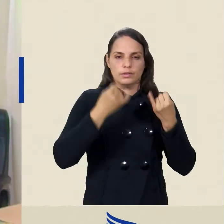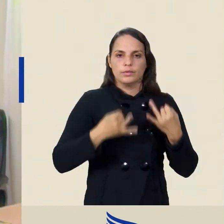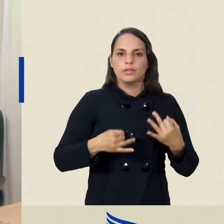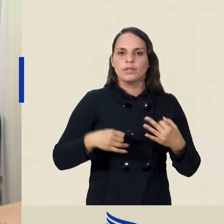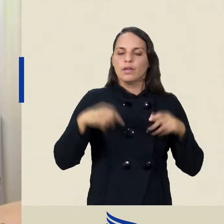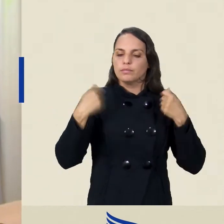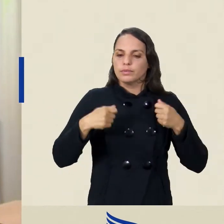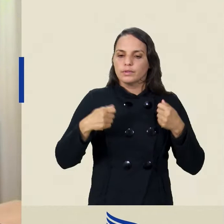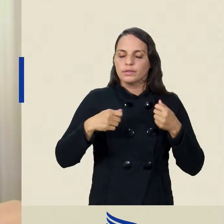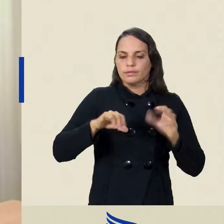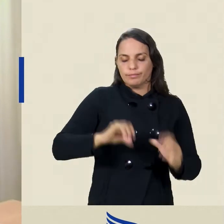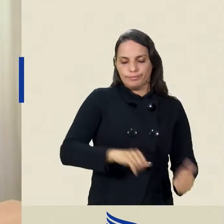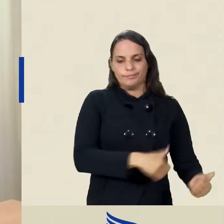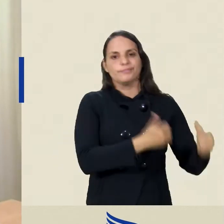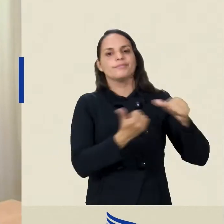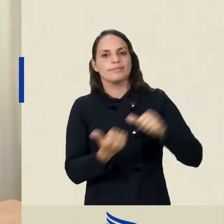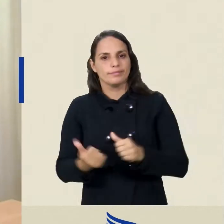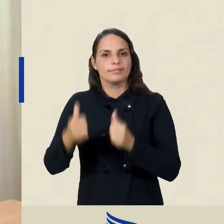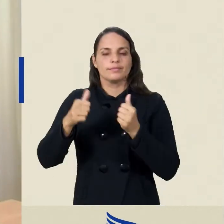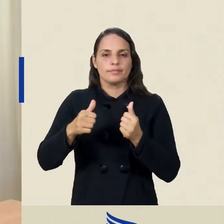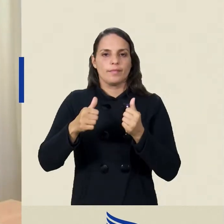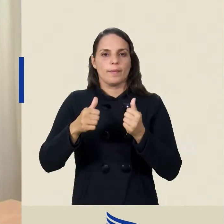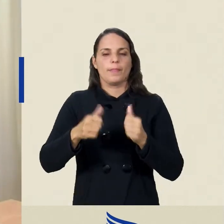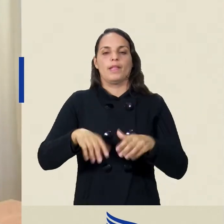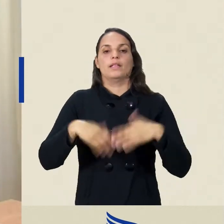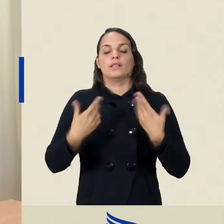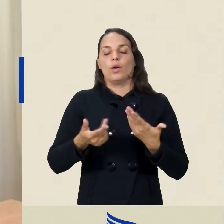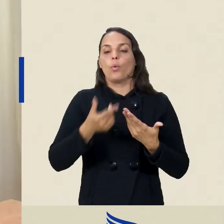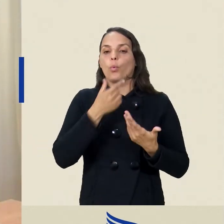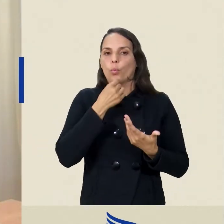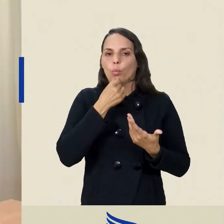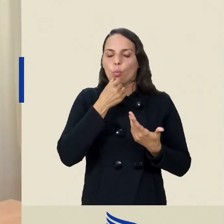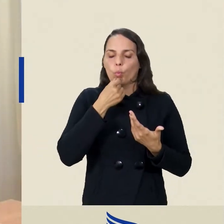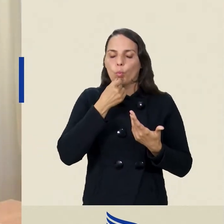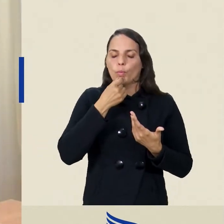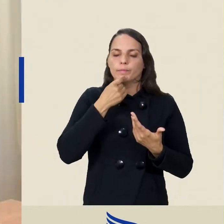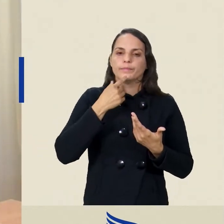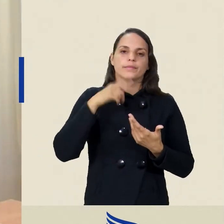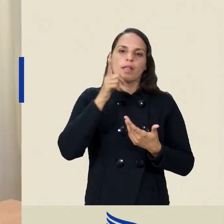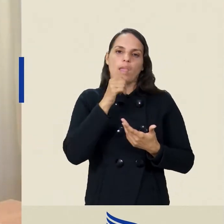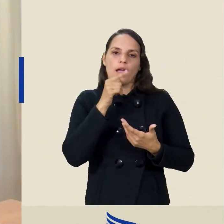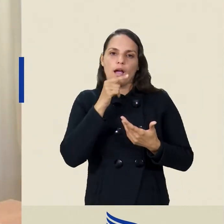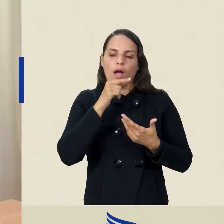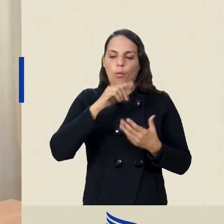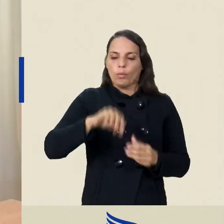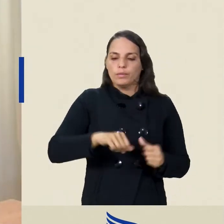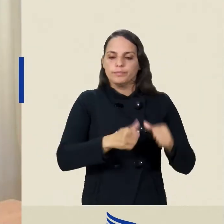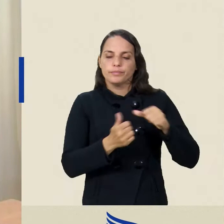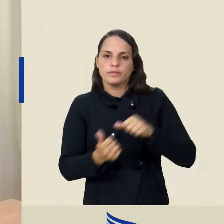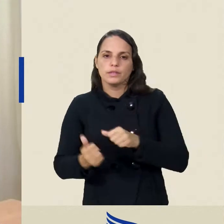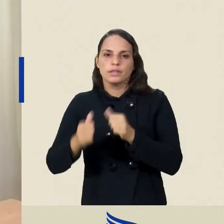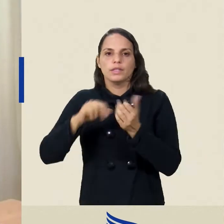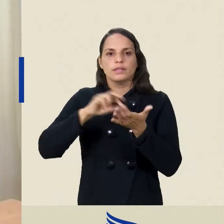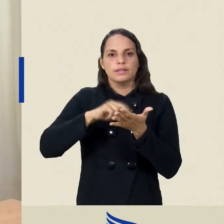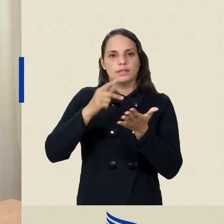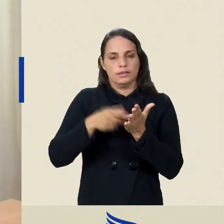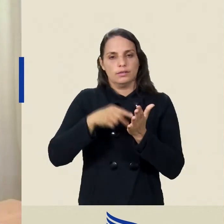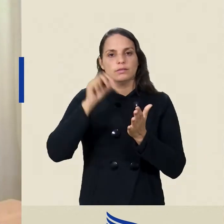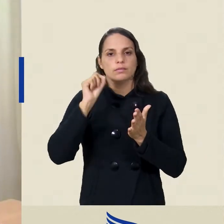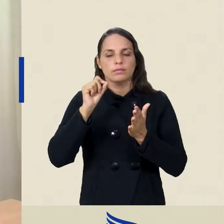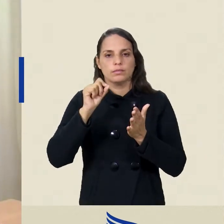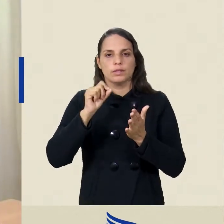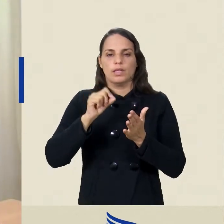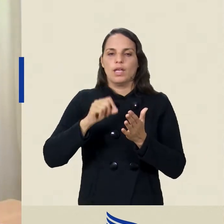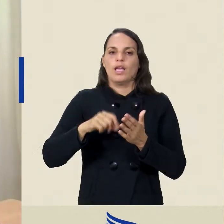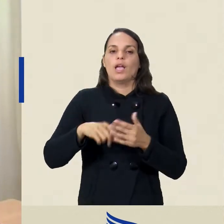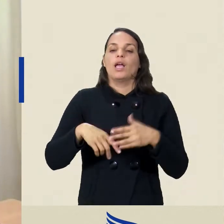Nascer da água. Ao ser o homem imergido na água, representa o sepultamento do velho homem.